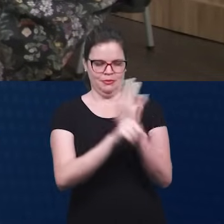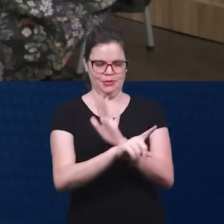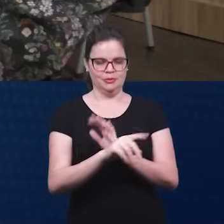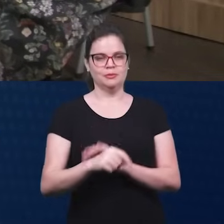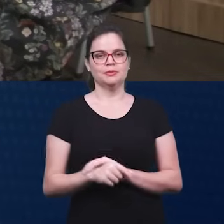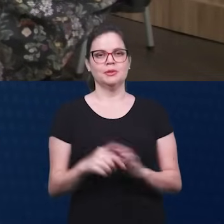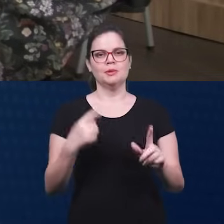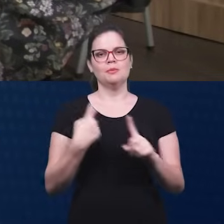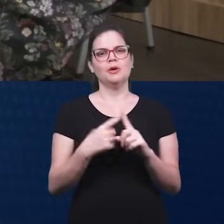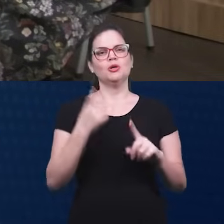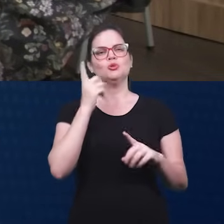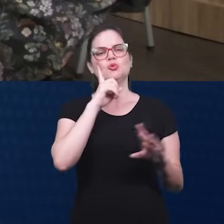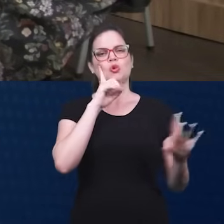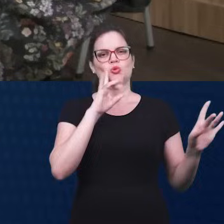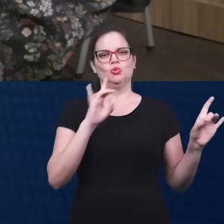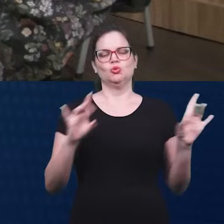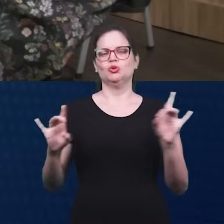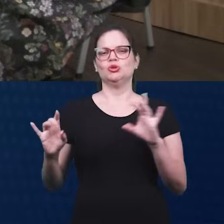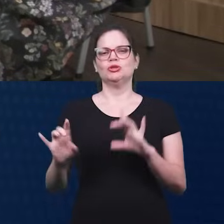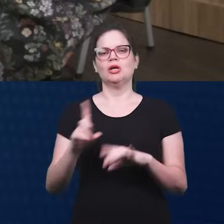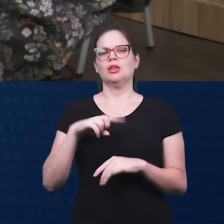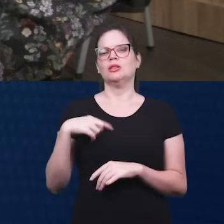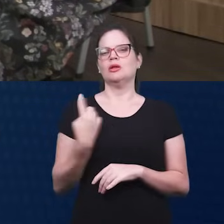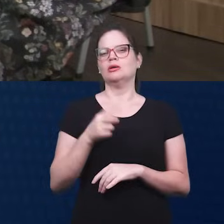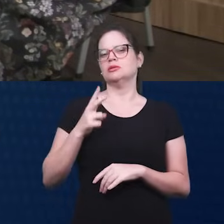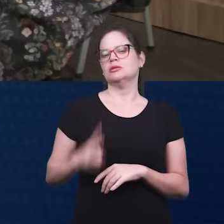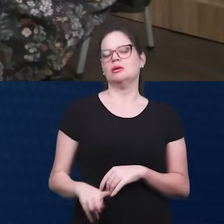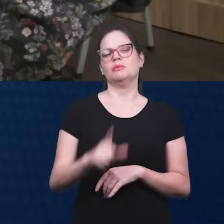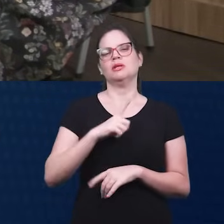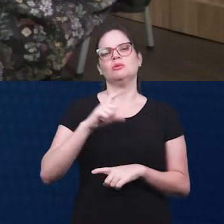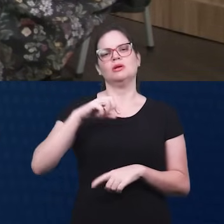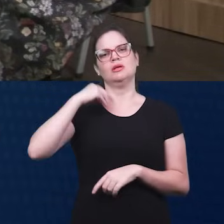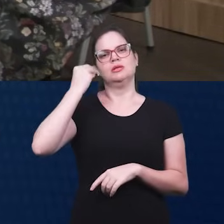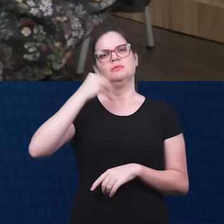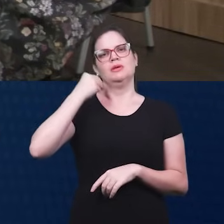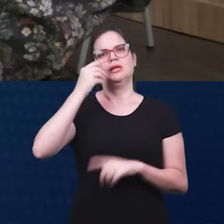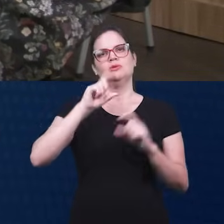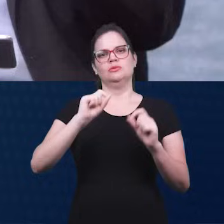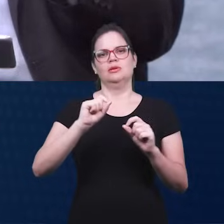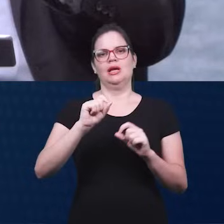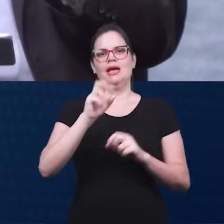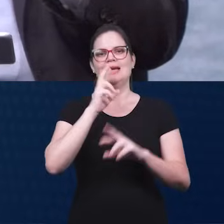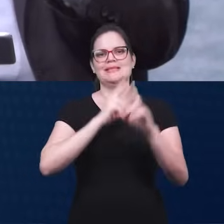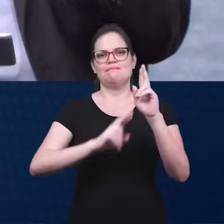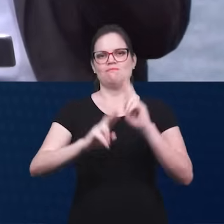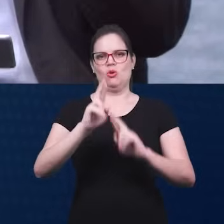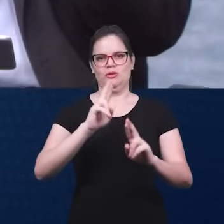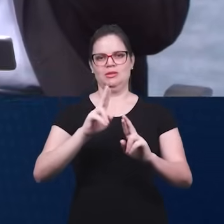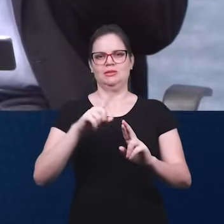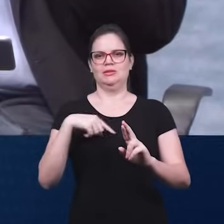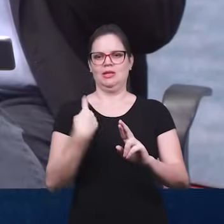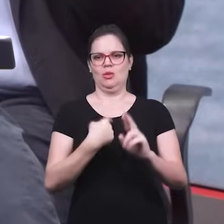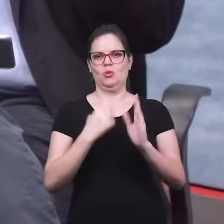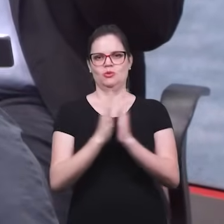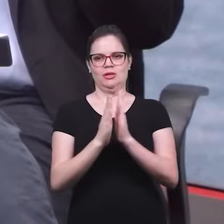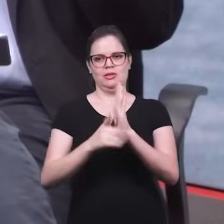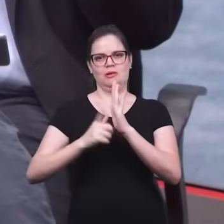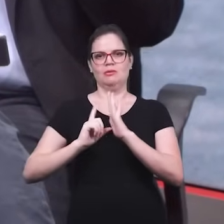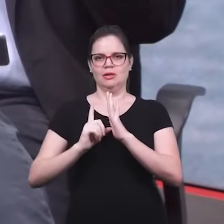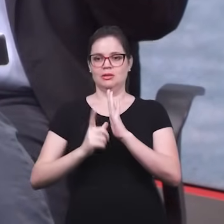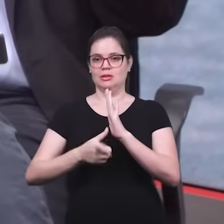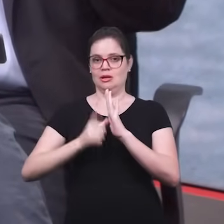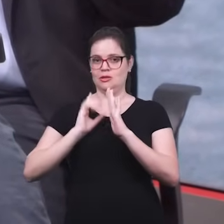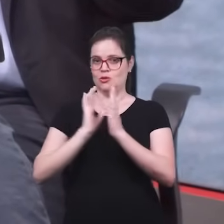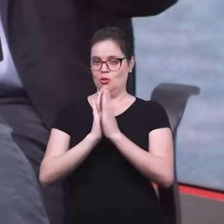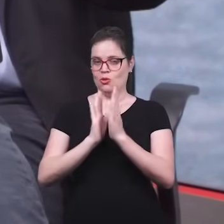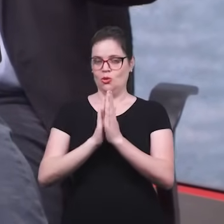porque no dia a dia nós temos sempre a experiência das respostas às nossas orações. Então